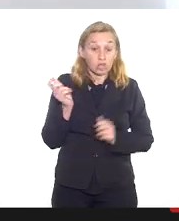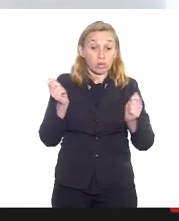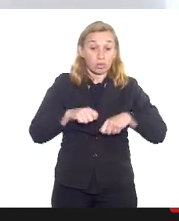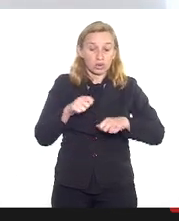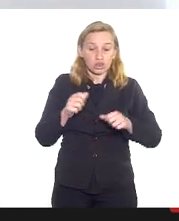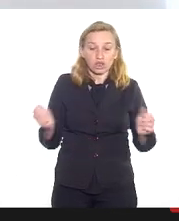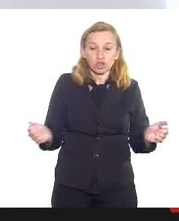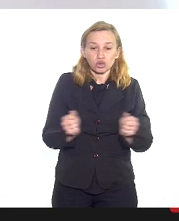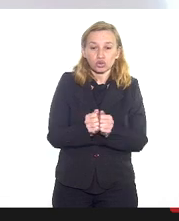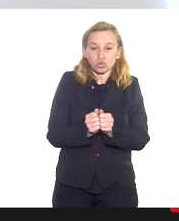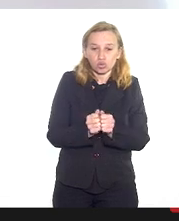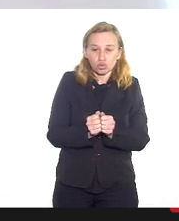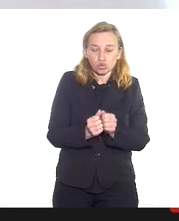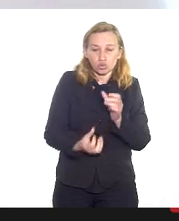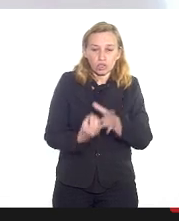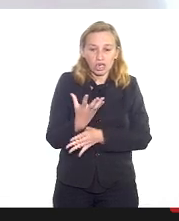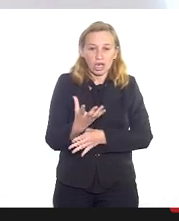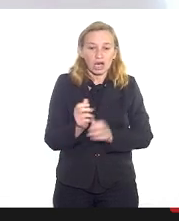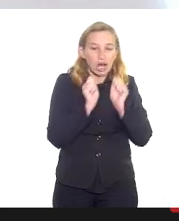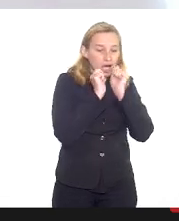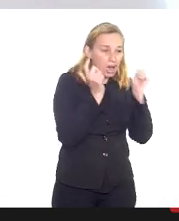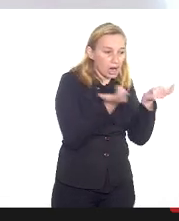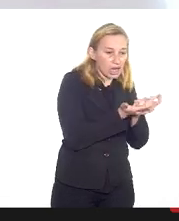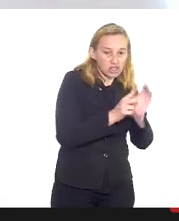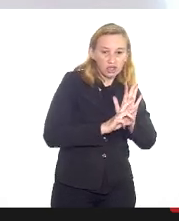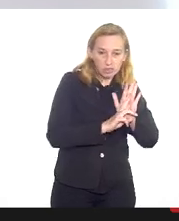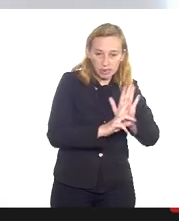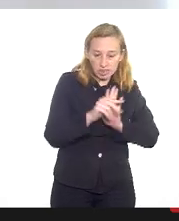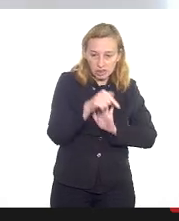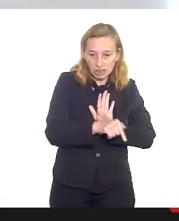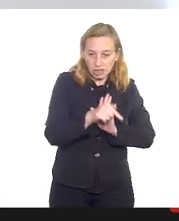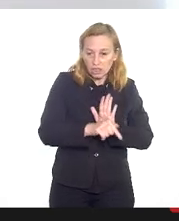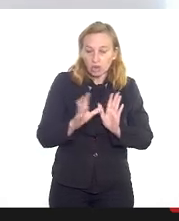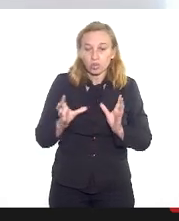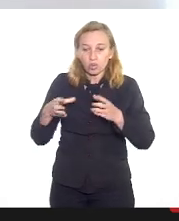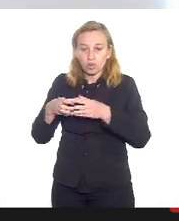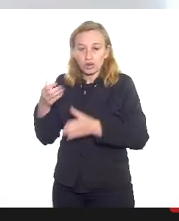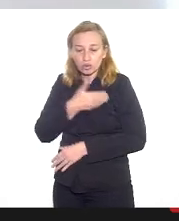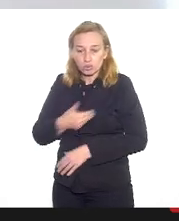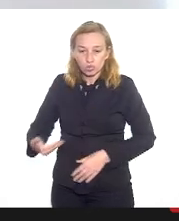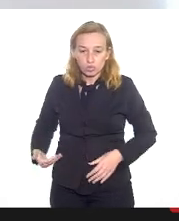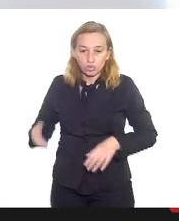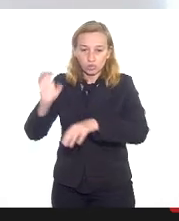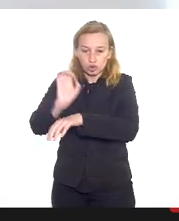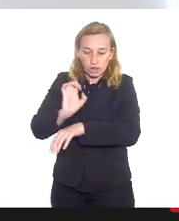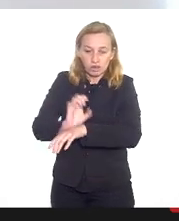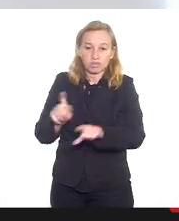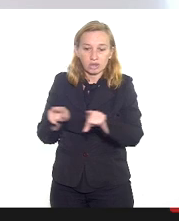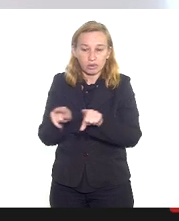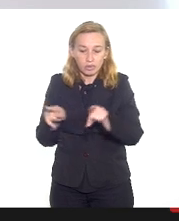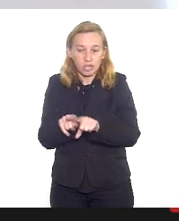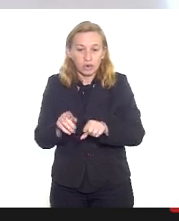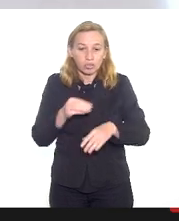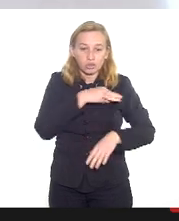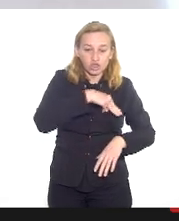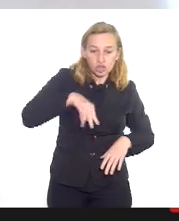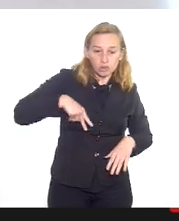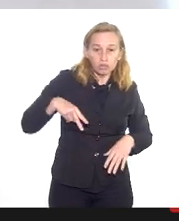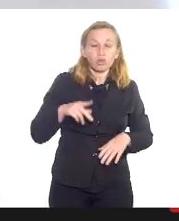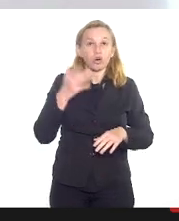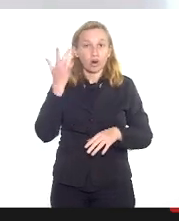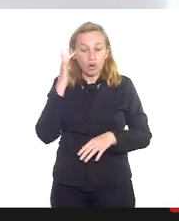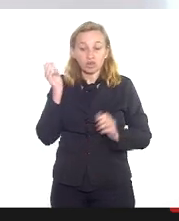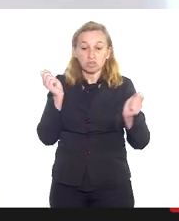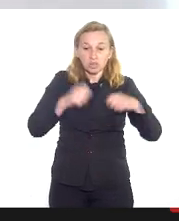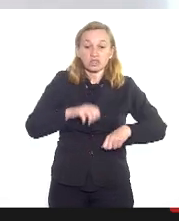construir juntos. Pô, a LERJ está aqui representada, o governo do Estado também, o Ministério Público. Eu acho que é possível